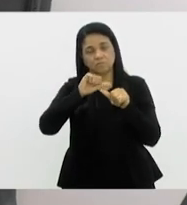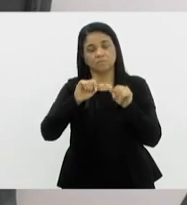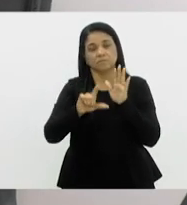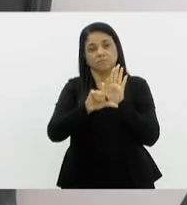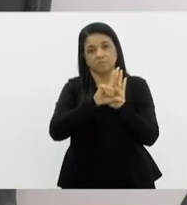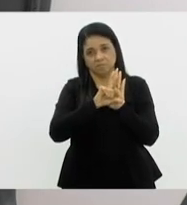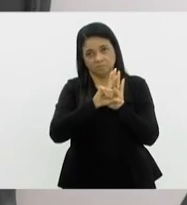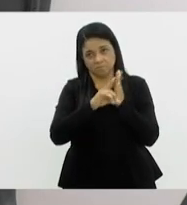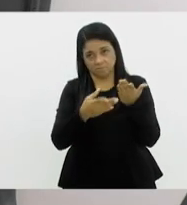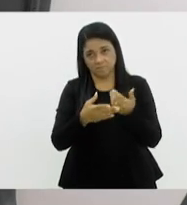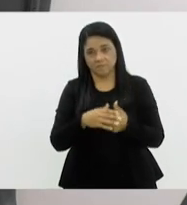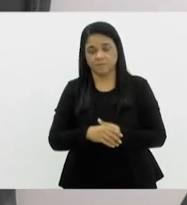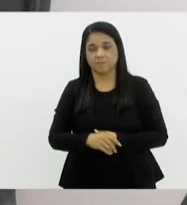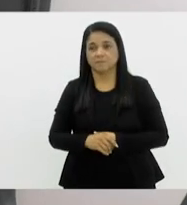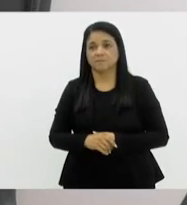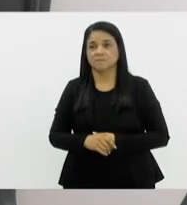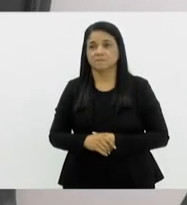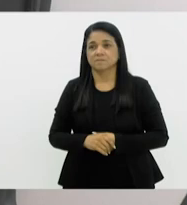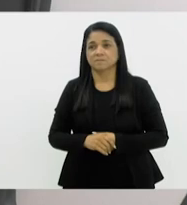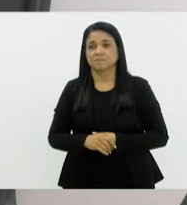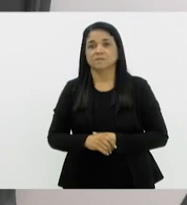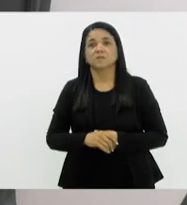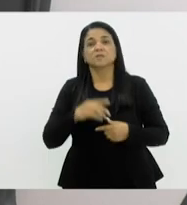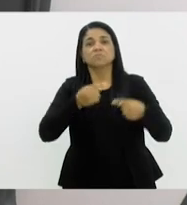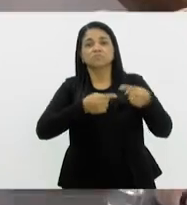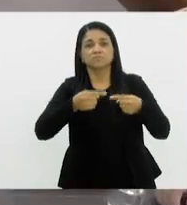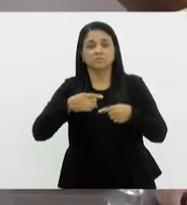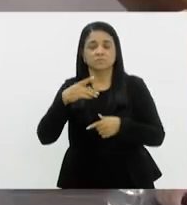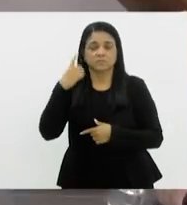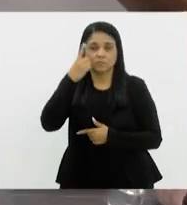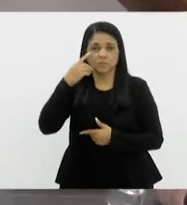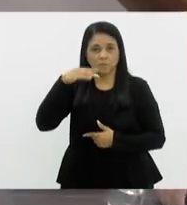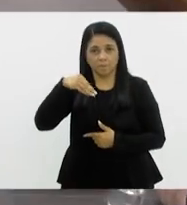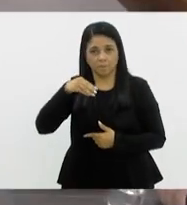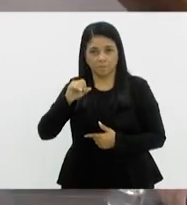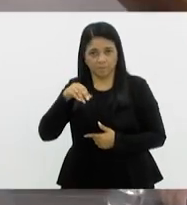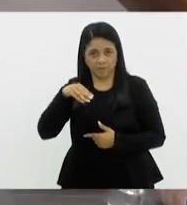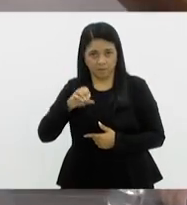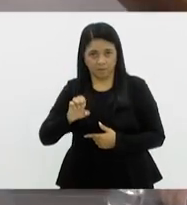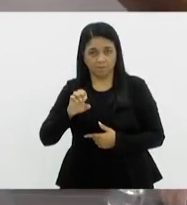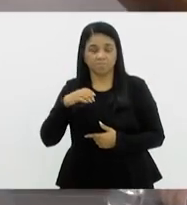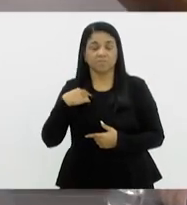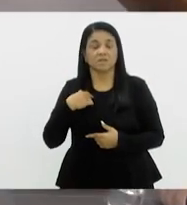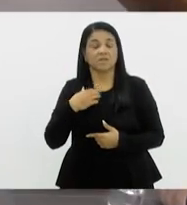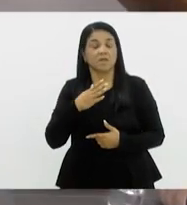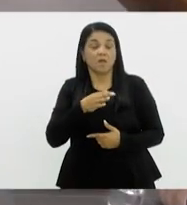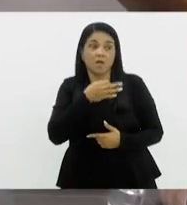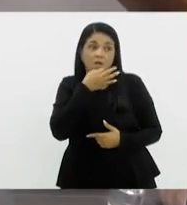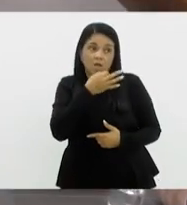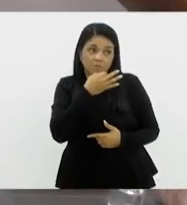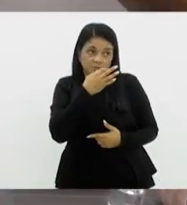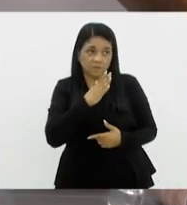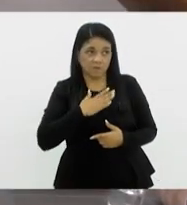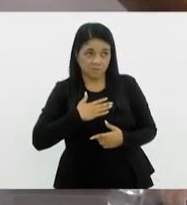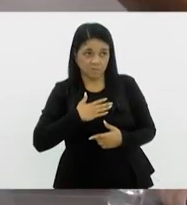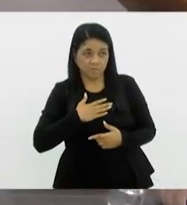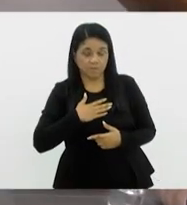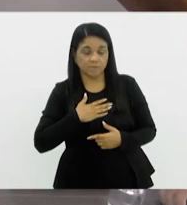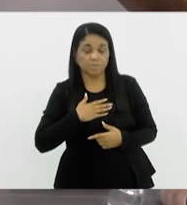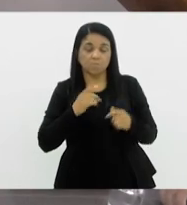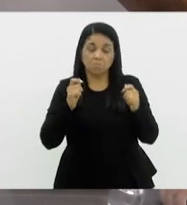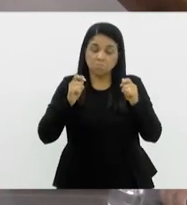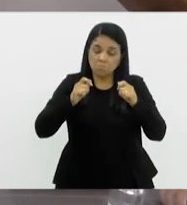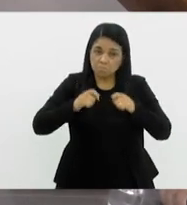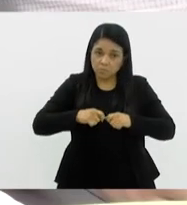legislativa. Presidente. Em discussão, deputado Carlos Mink. Não, eu até acho que poderia ser